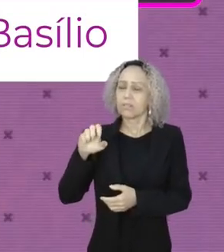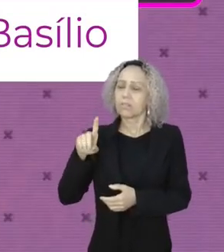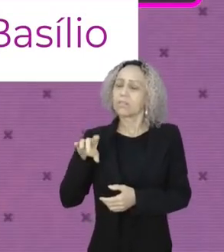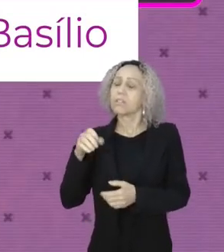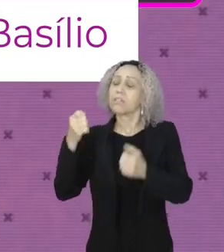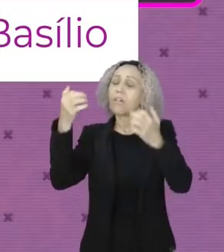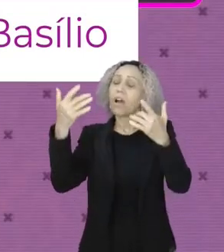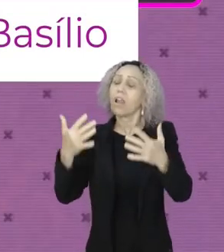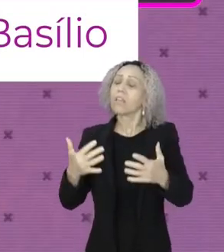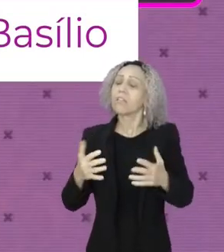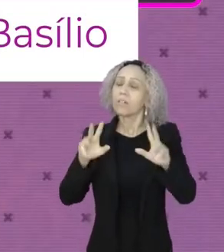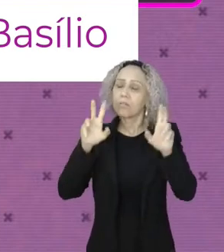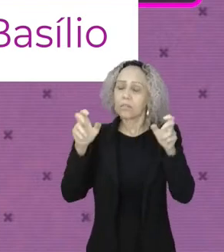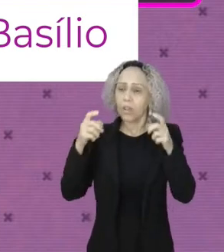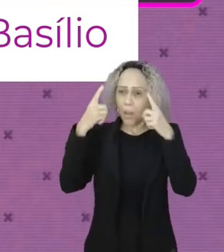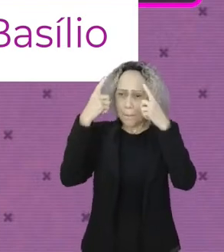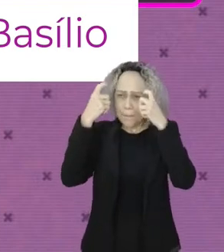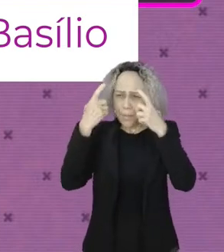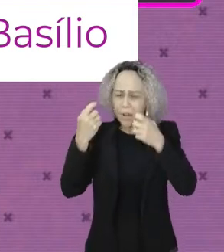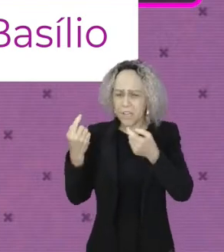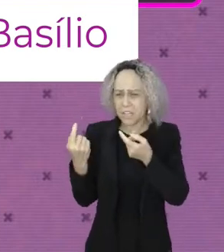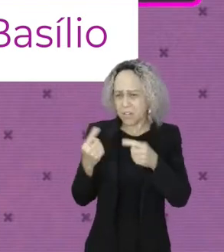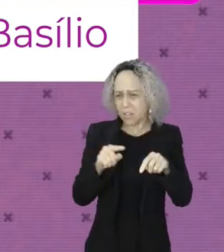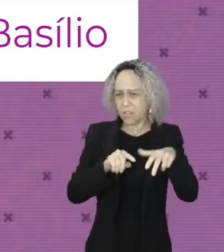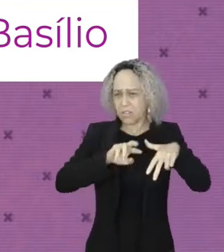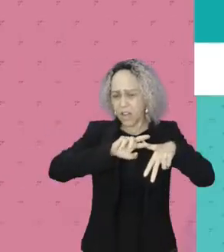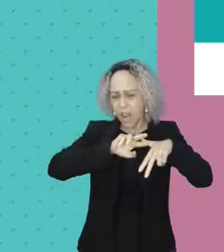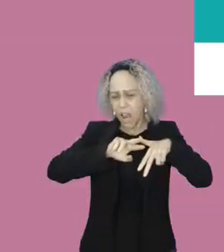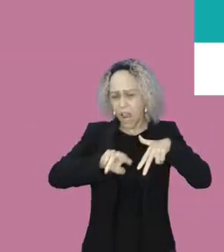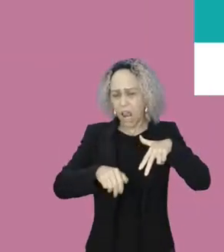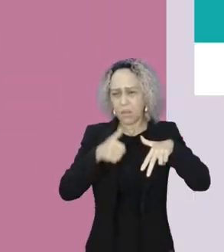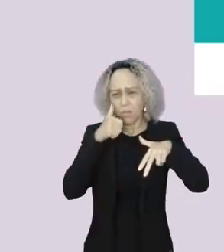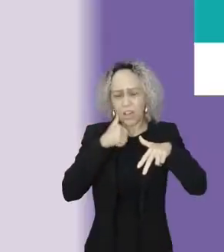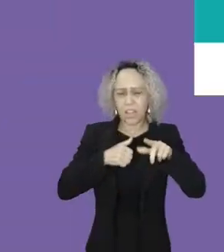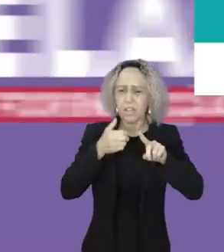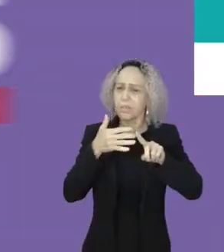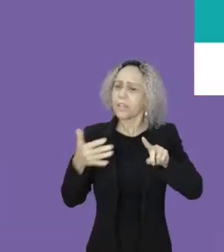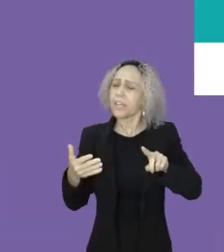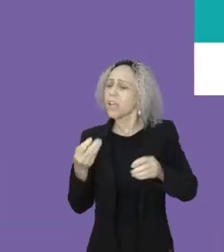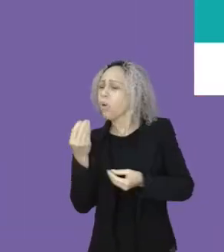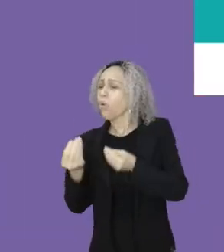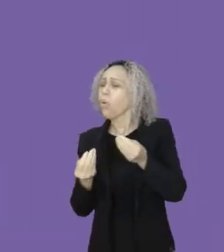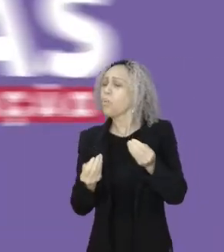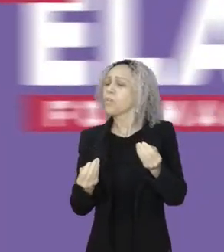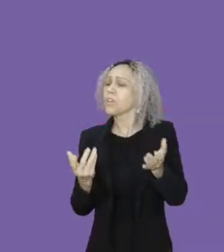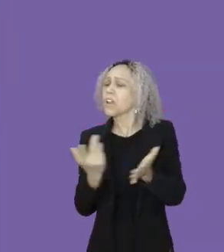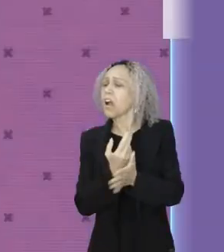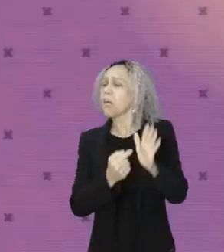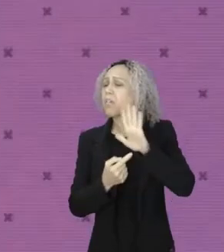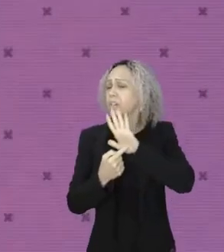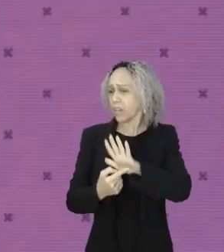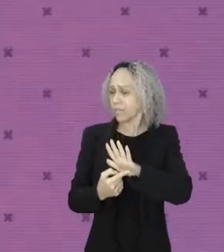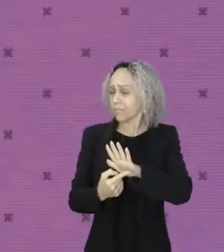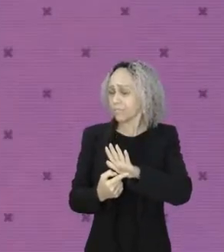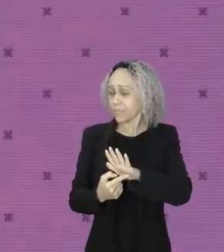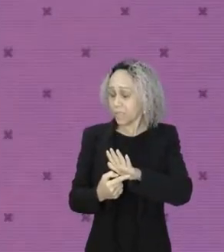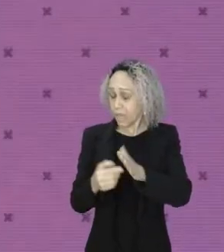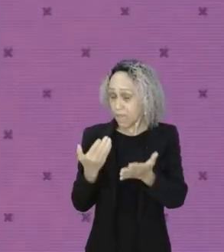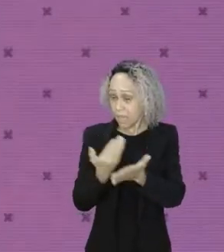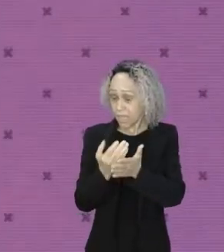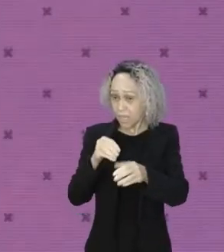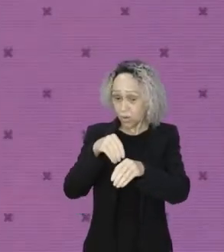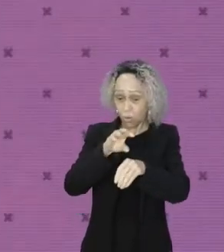de gênero e como ela se manifesta. Anote na sua agenda que amanhã tem mais. Compartilhe essa aula do TV Elas por Elas Formação com as